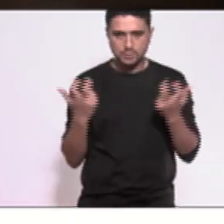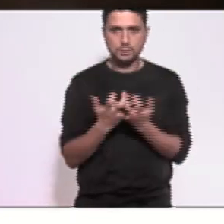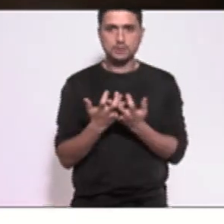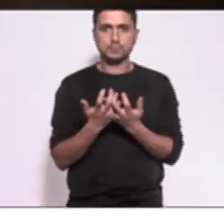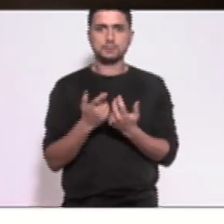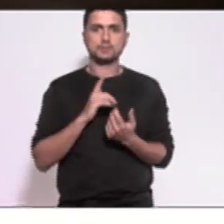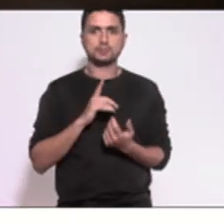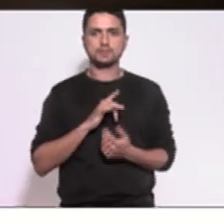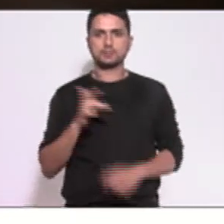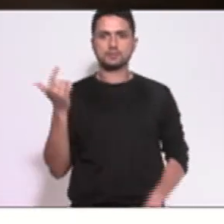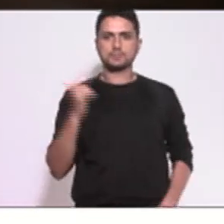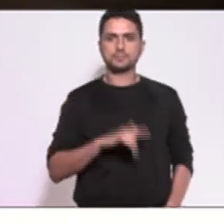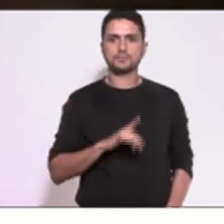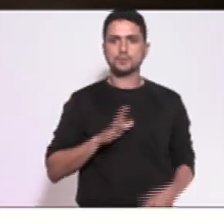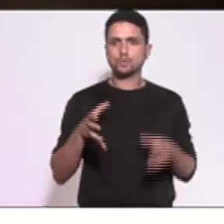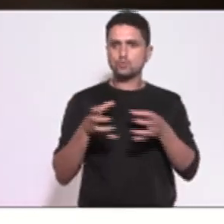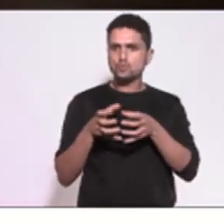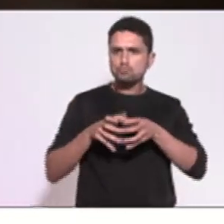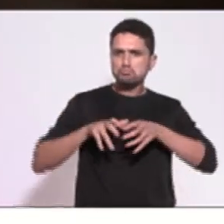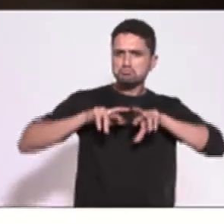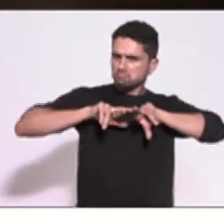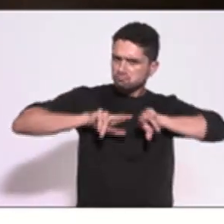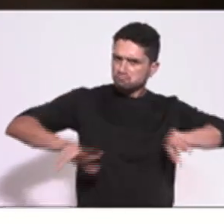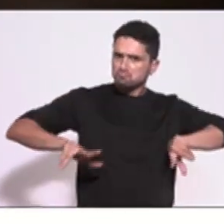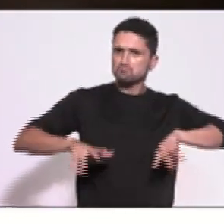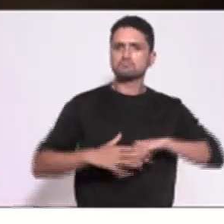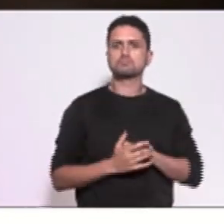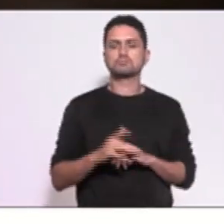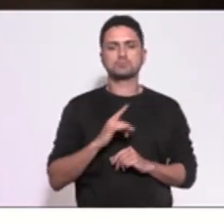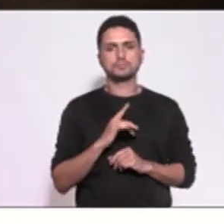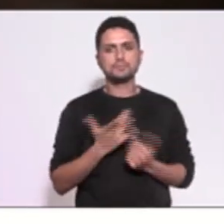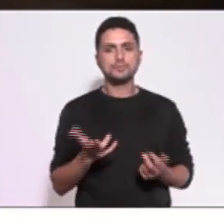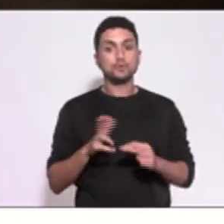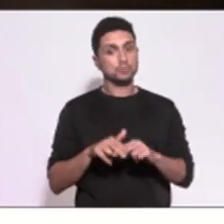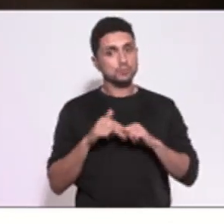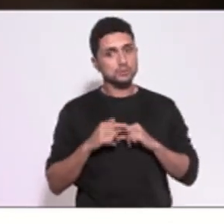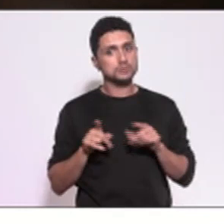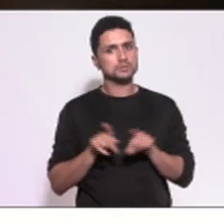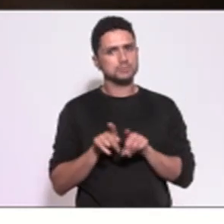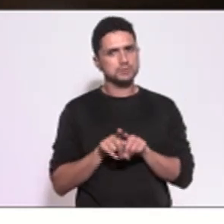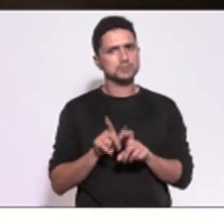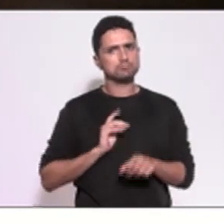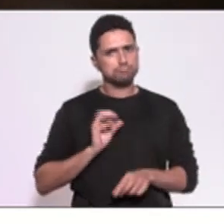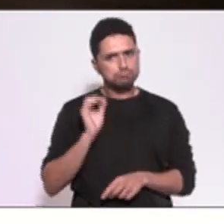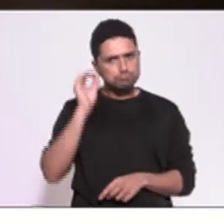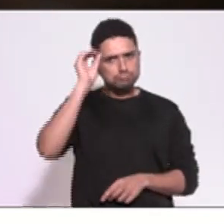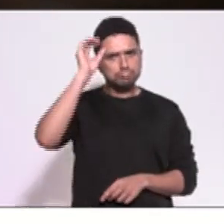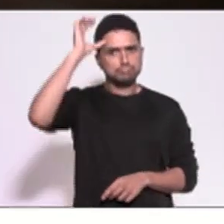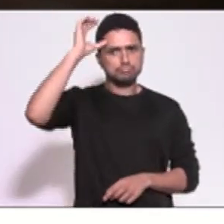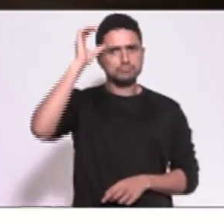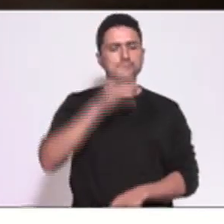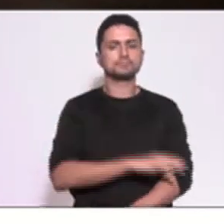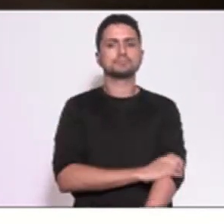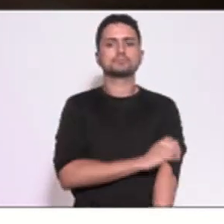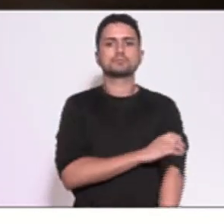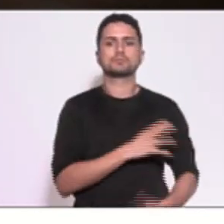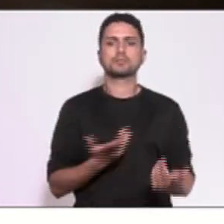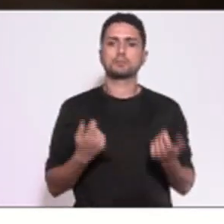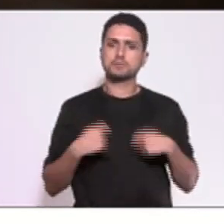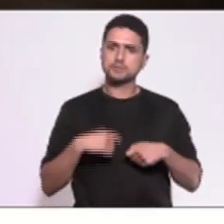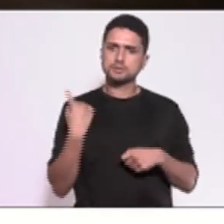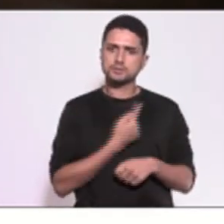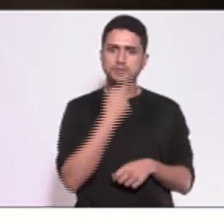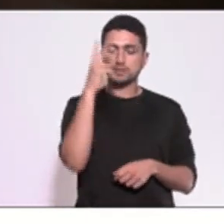tão diferenciado, mas que por isso mesmo era tão rico. E é preciso que a gente lembre